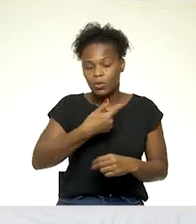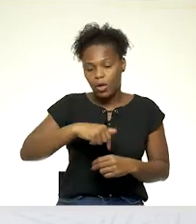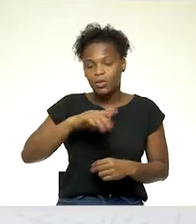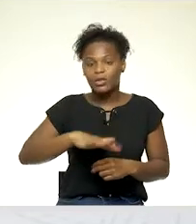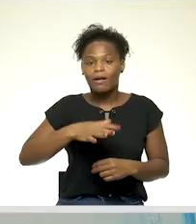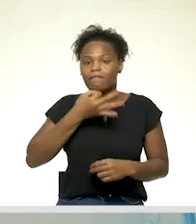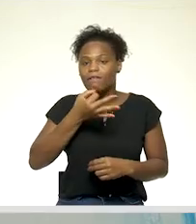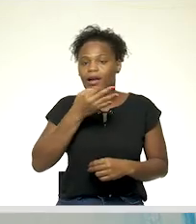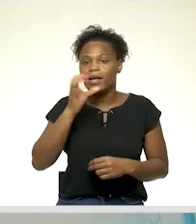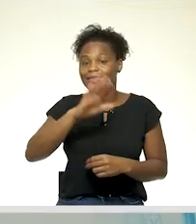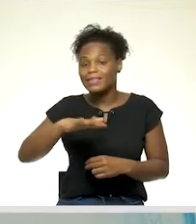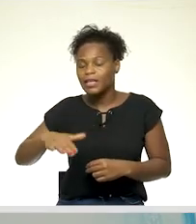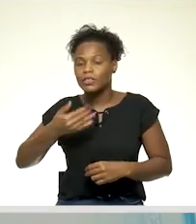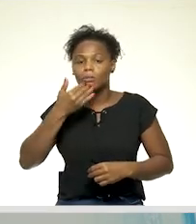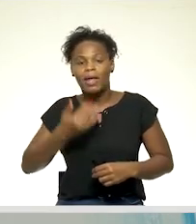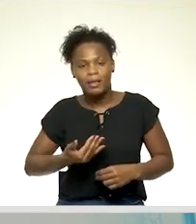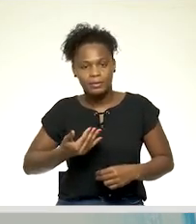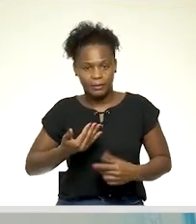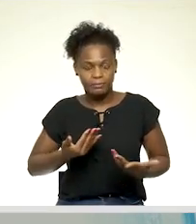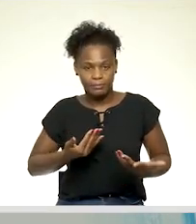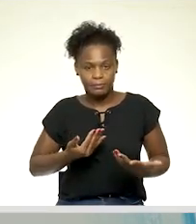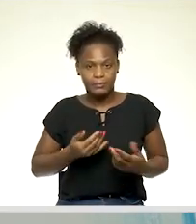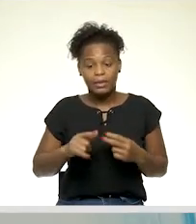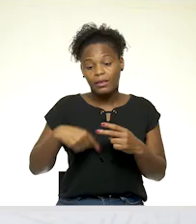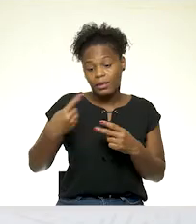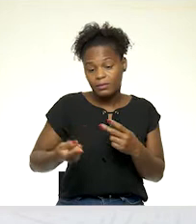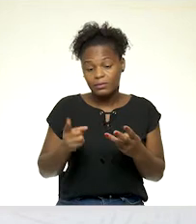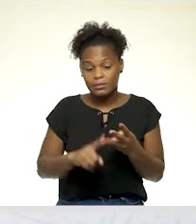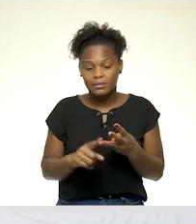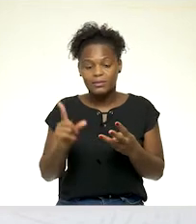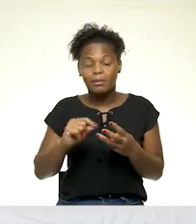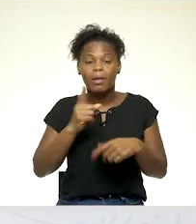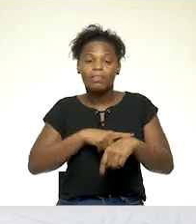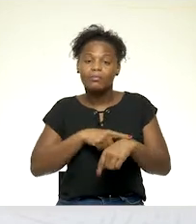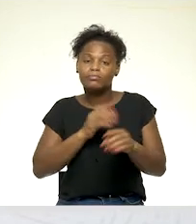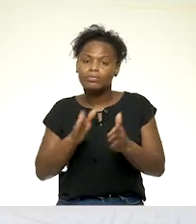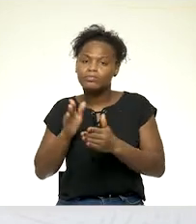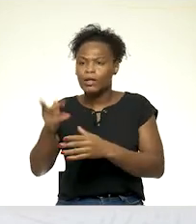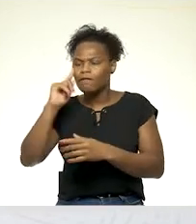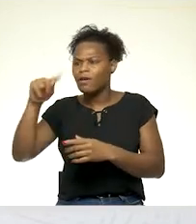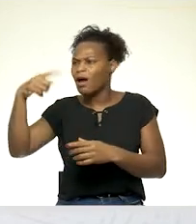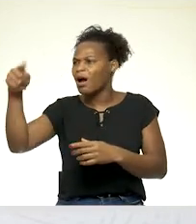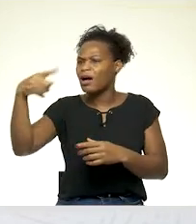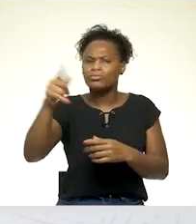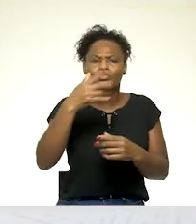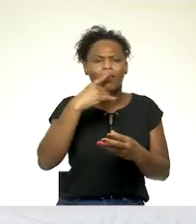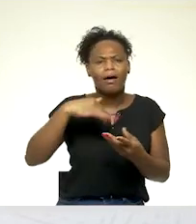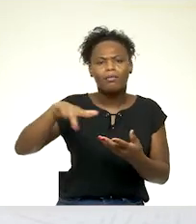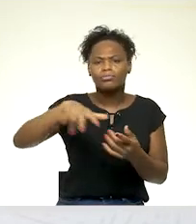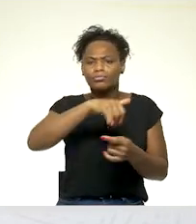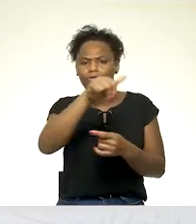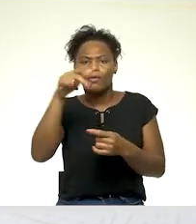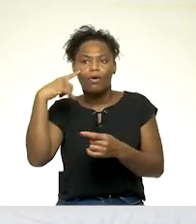da ciência experimental. Além disso, foi um período de muitas viagens terrestres e de